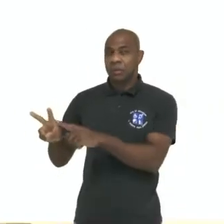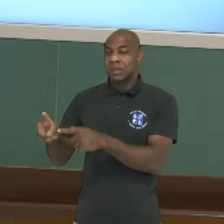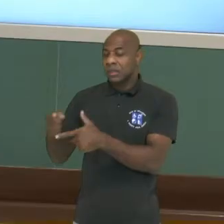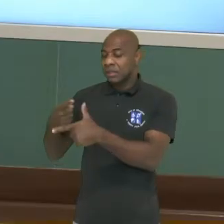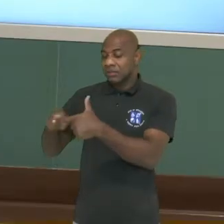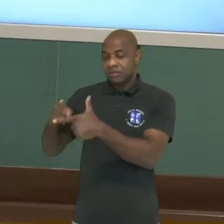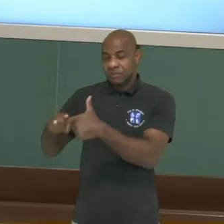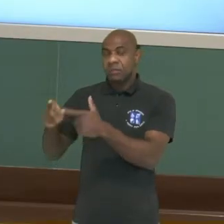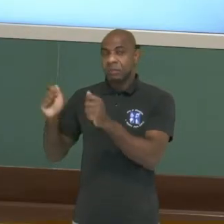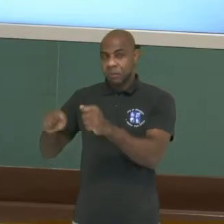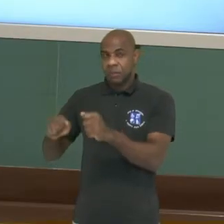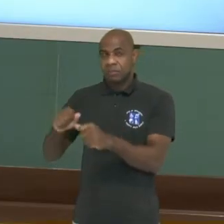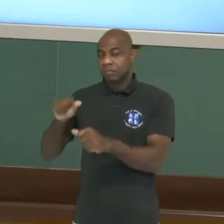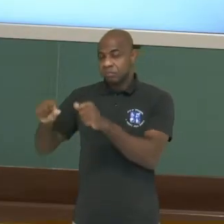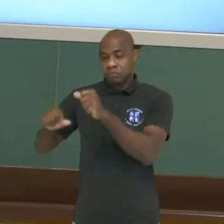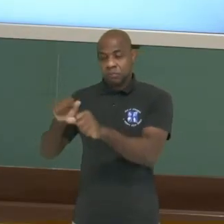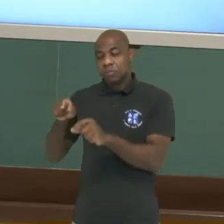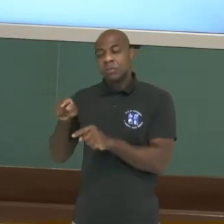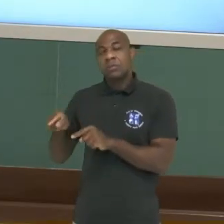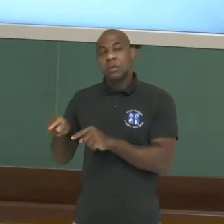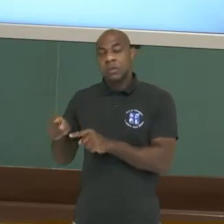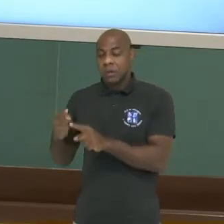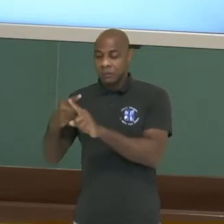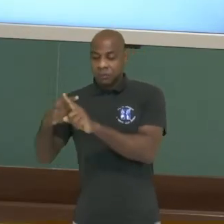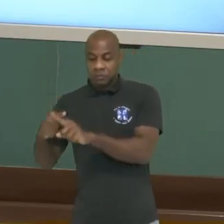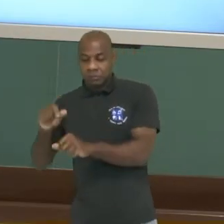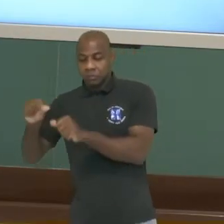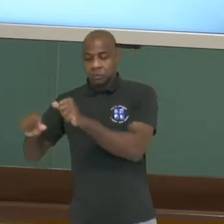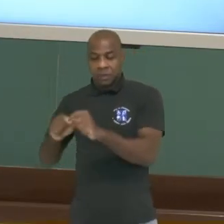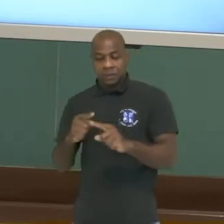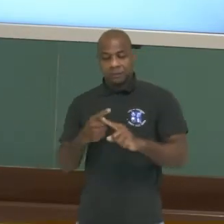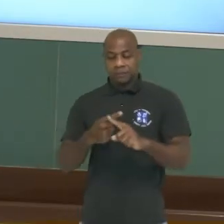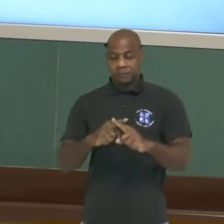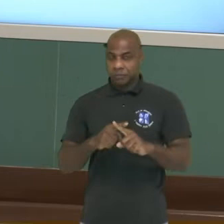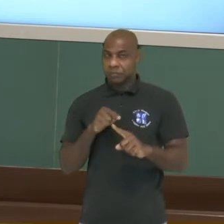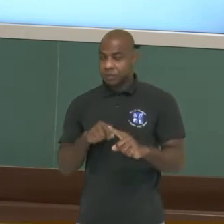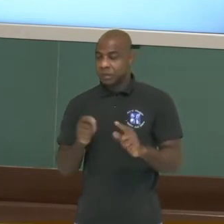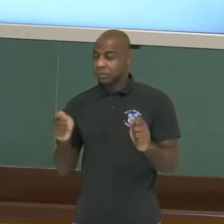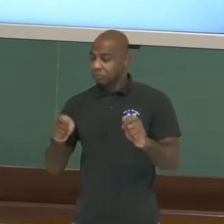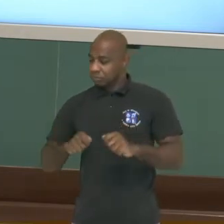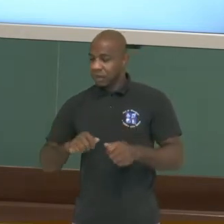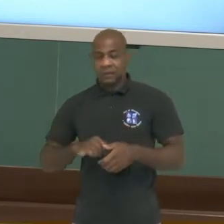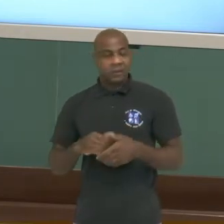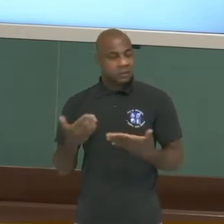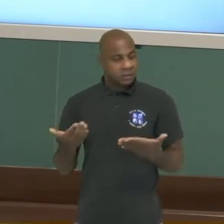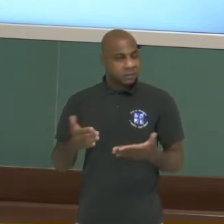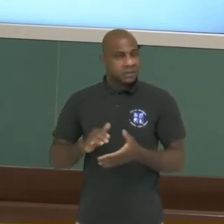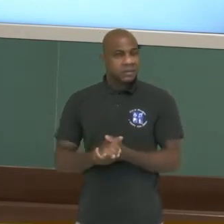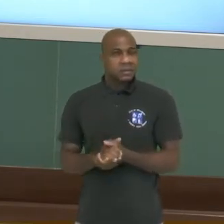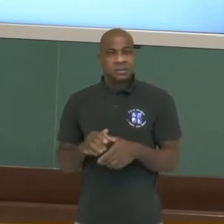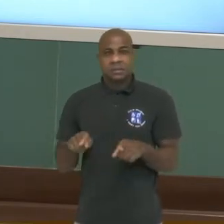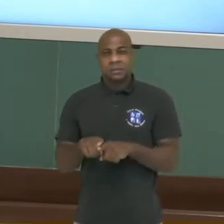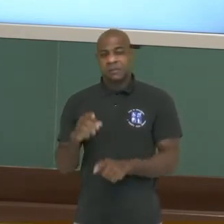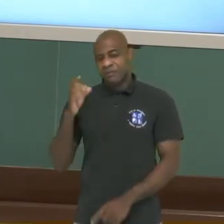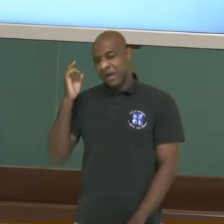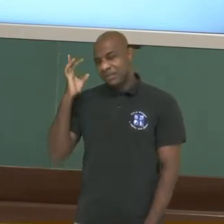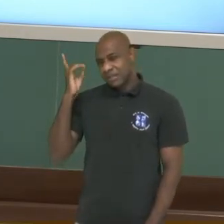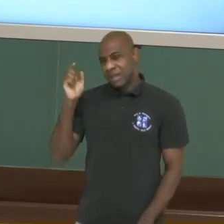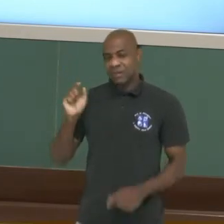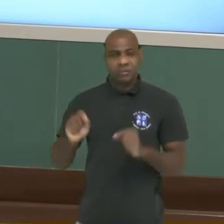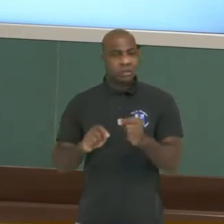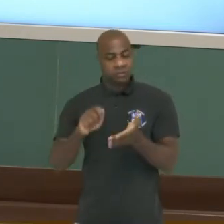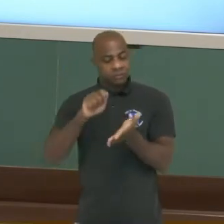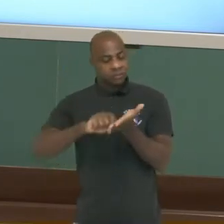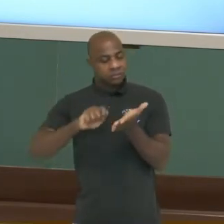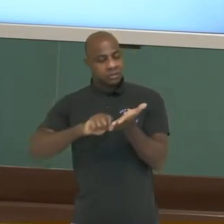eu posso passar para o outro lado multiplicando. Por uma questão mais estética e também de facilidade de